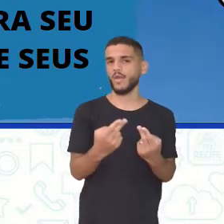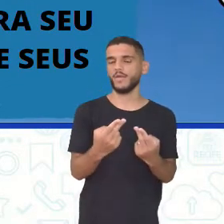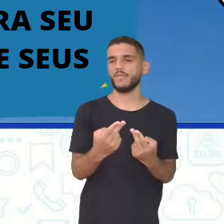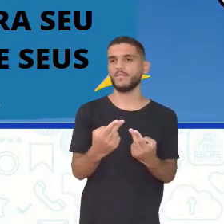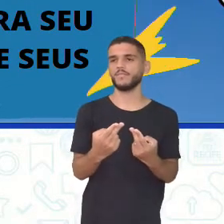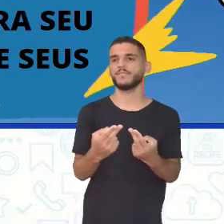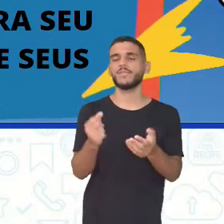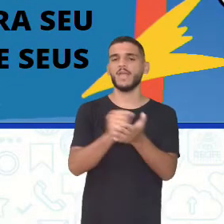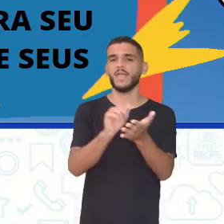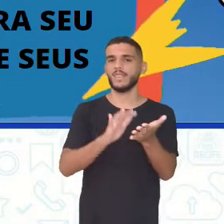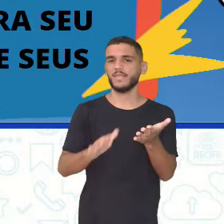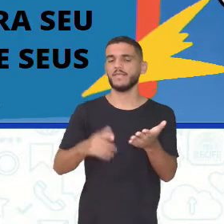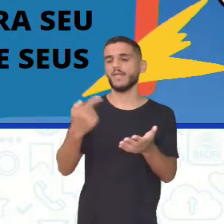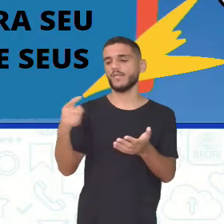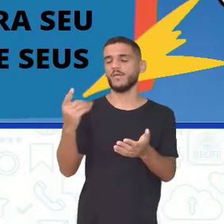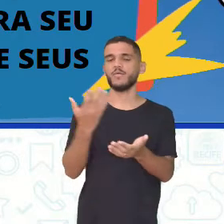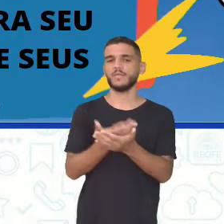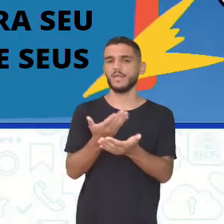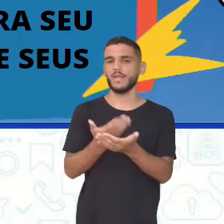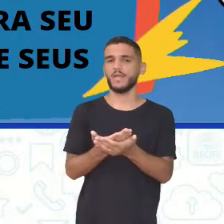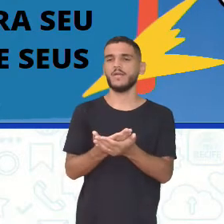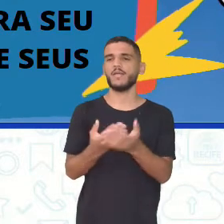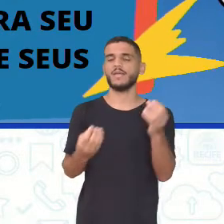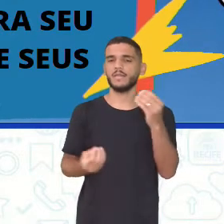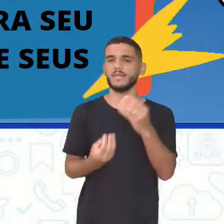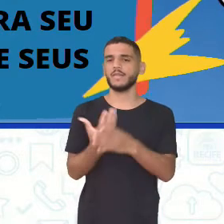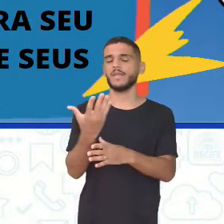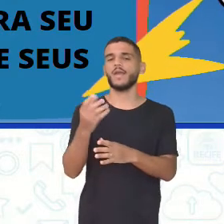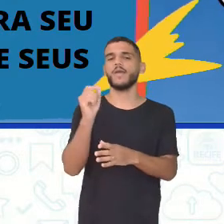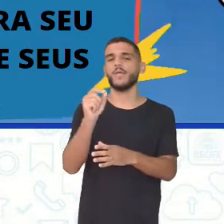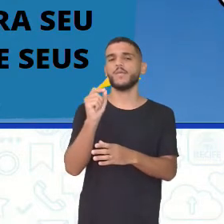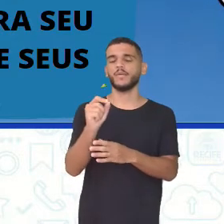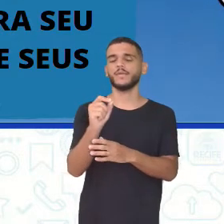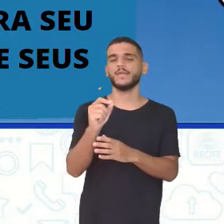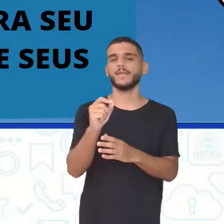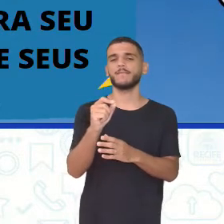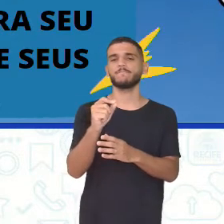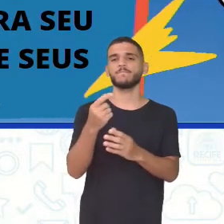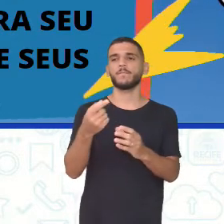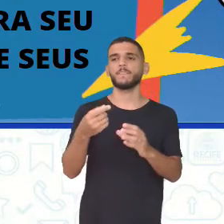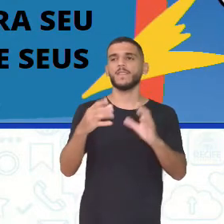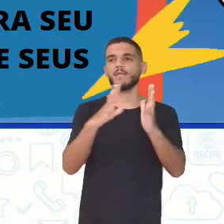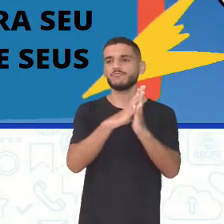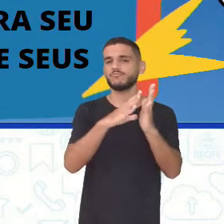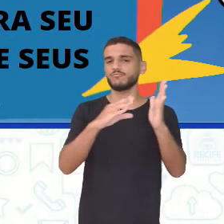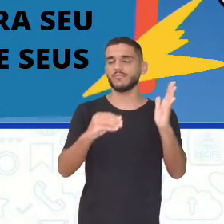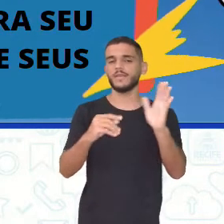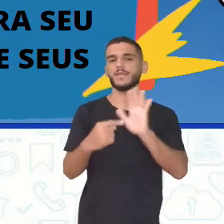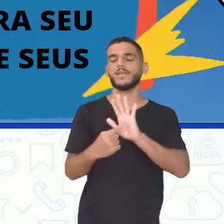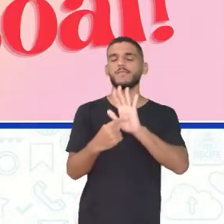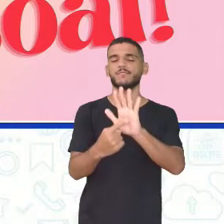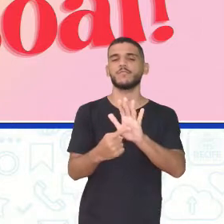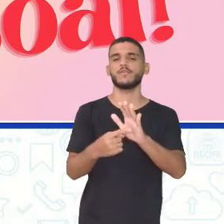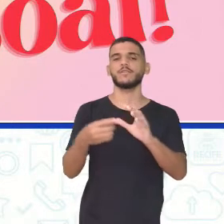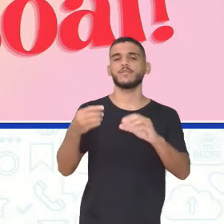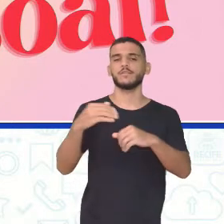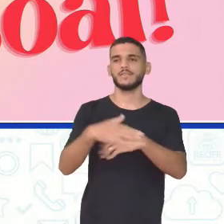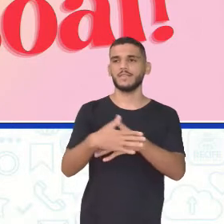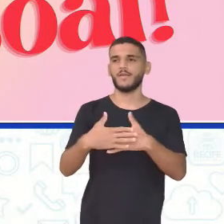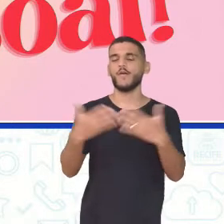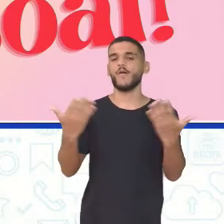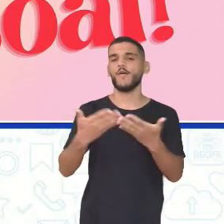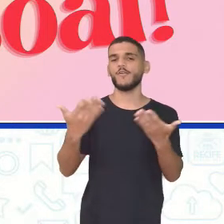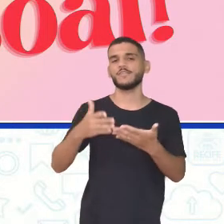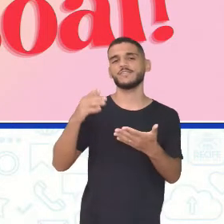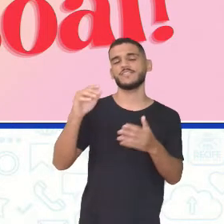passada, construir, né, alguns modelos que representem os tecidos. Mas por hoje é só e